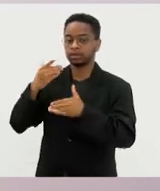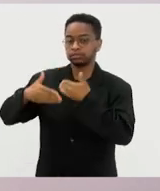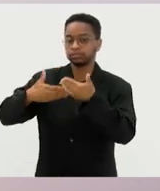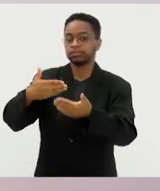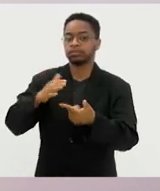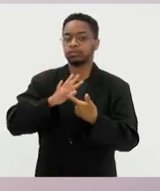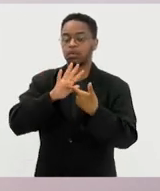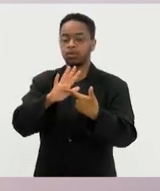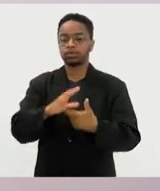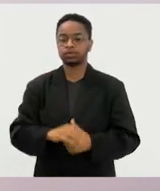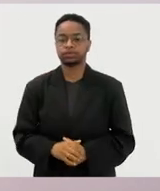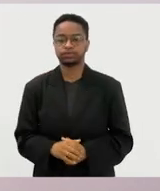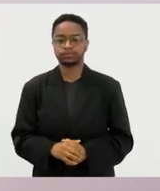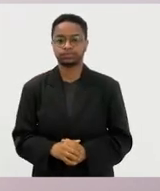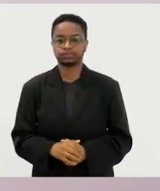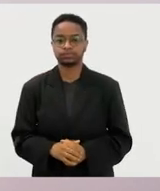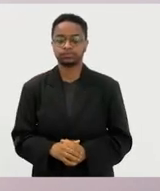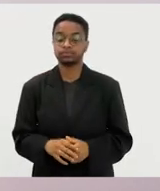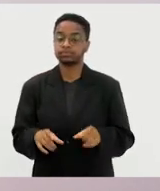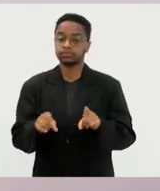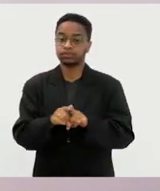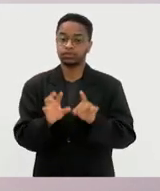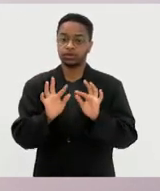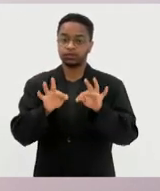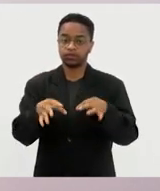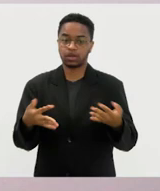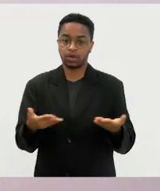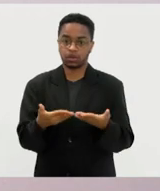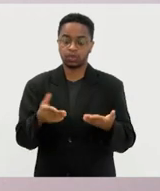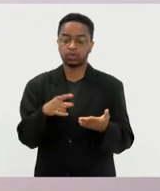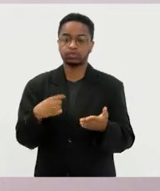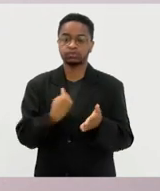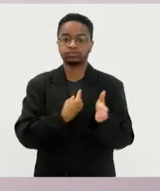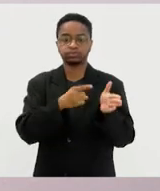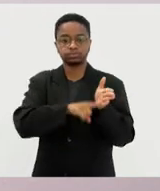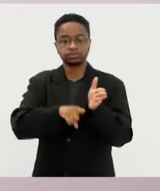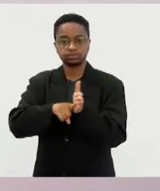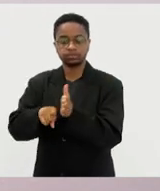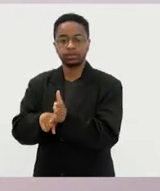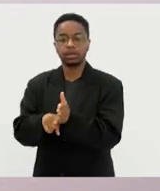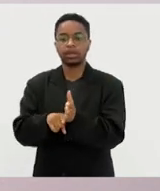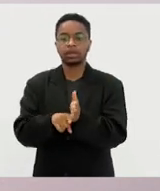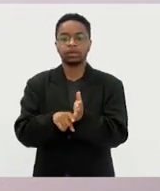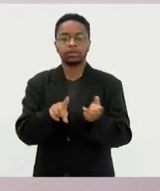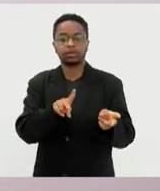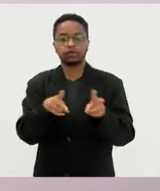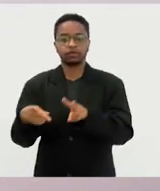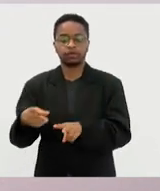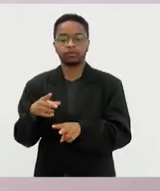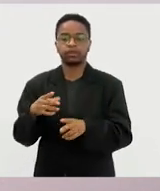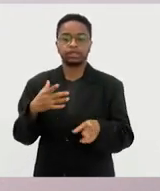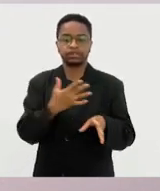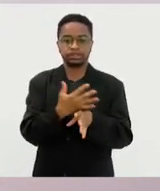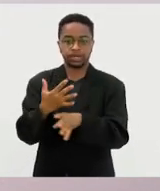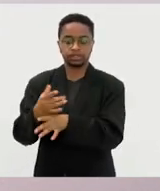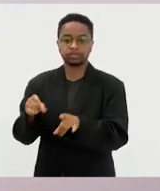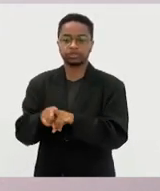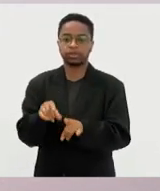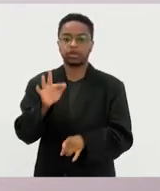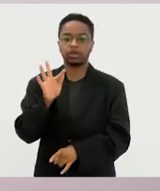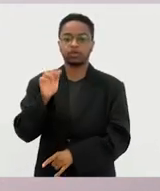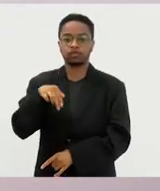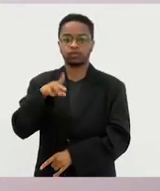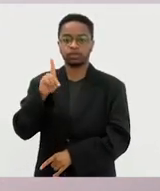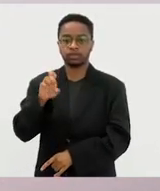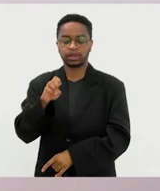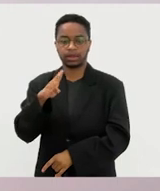destacado. E aí, por fim, nós fazemos as deduções aqui das transferências aos municípios, Fundeb, e temos aqui a receita